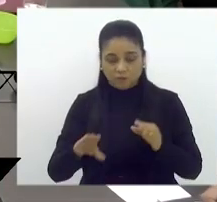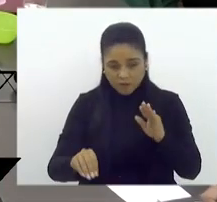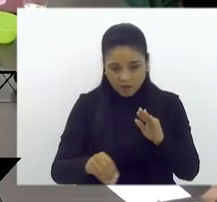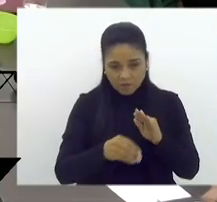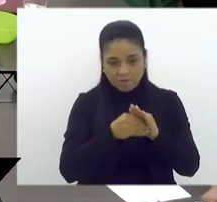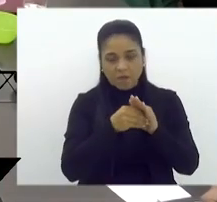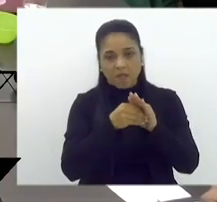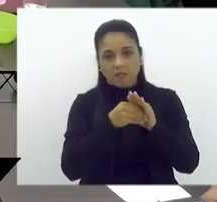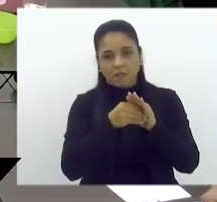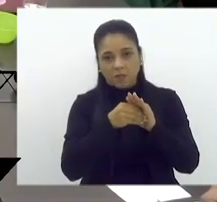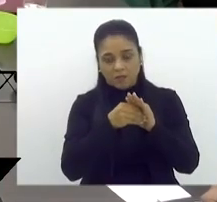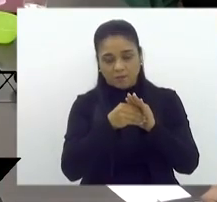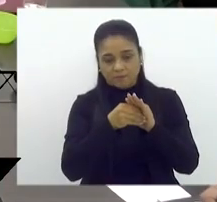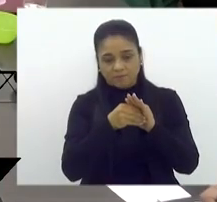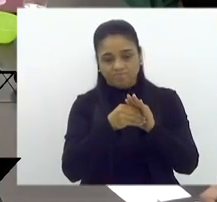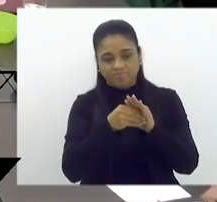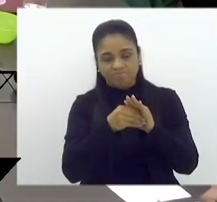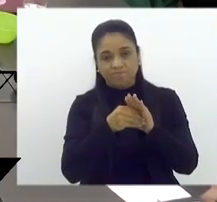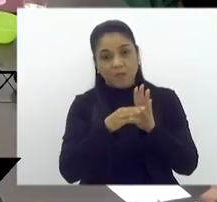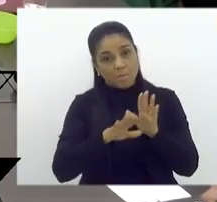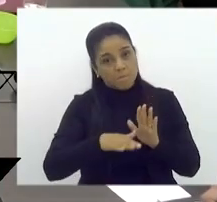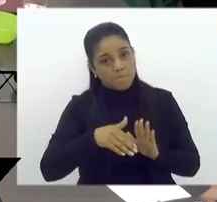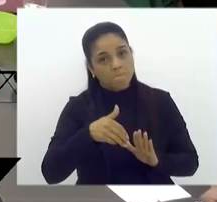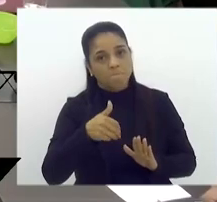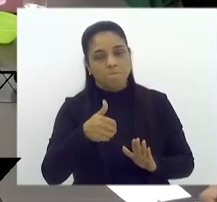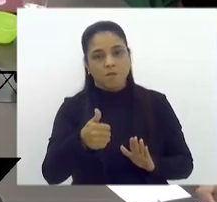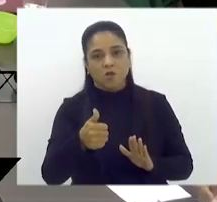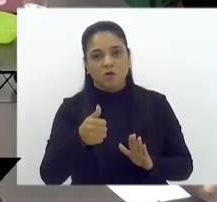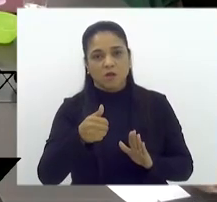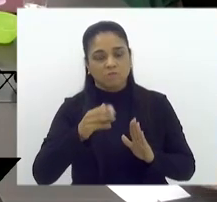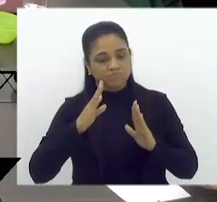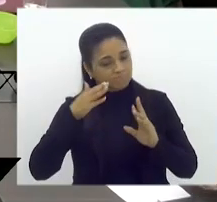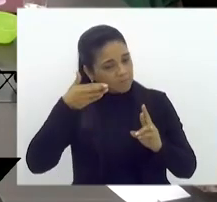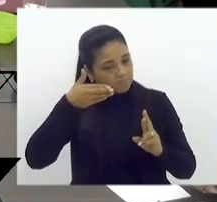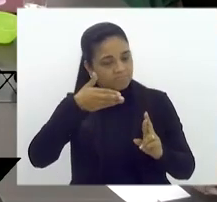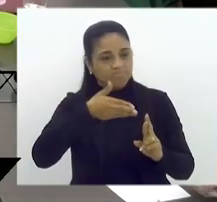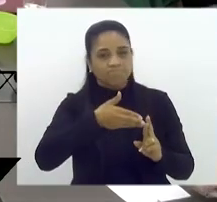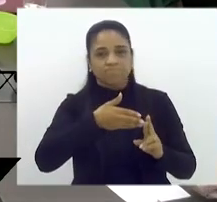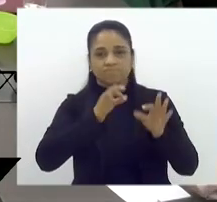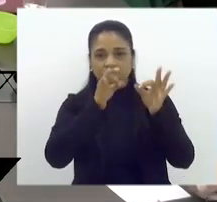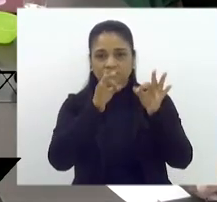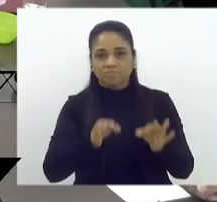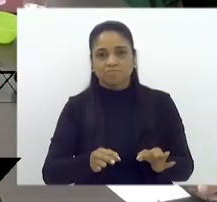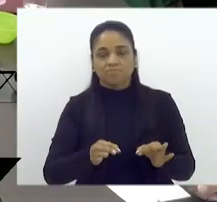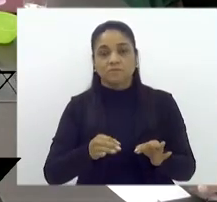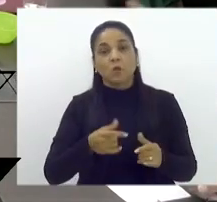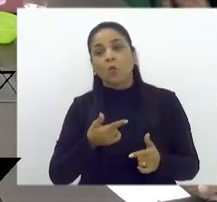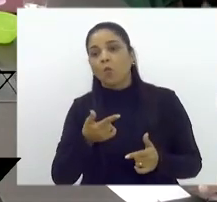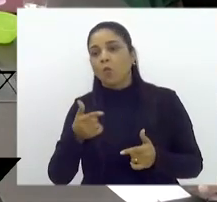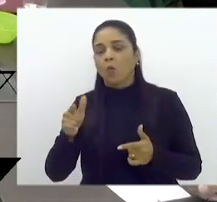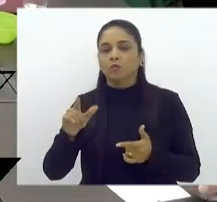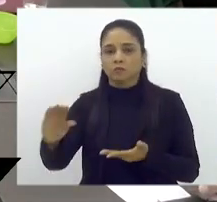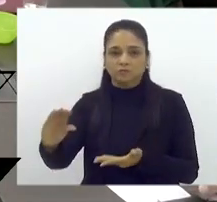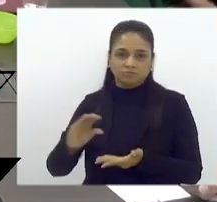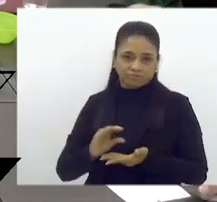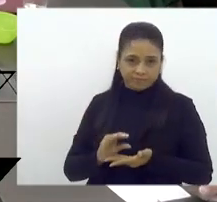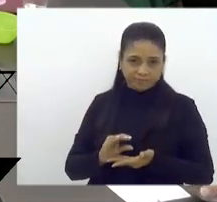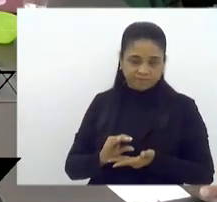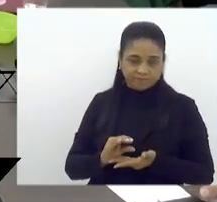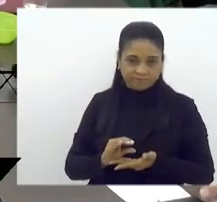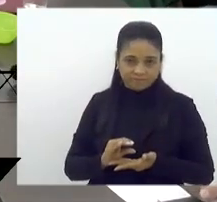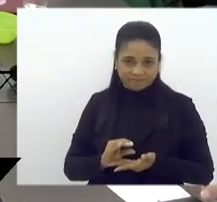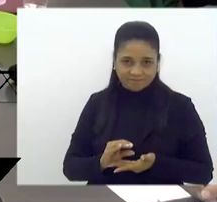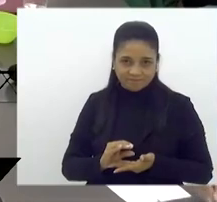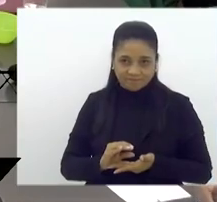de aprimorá-lo, definindo claramente quais seriam essas outras fontes, que são várias. Ok. Presidente, o senhor pode, Verônica,